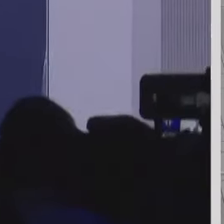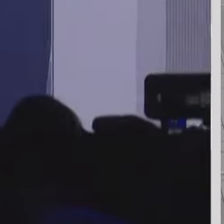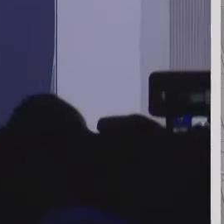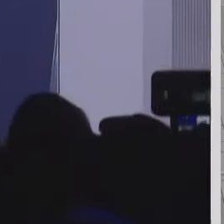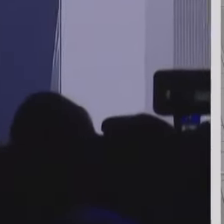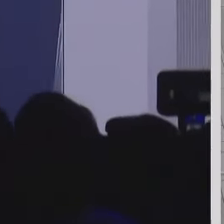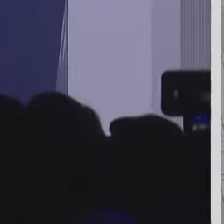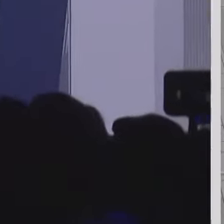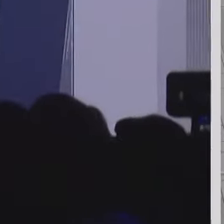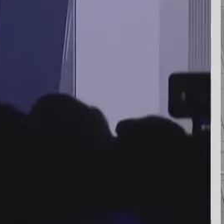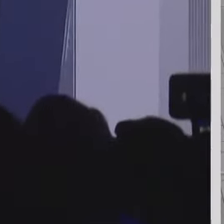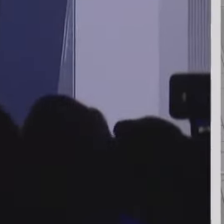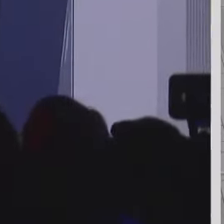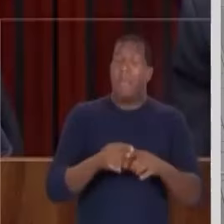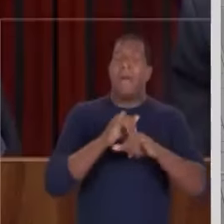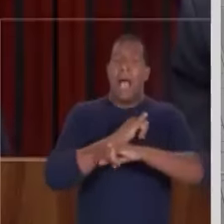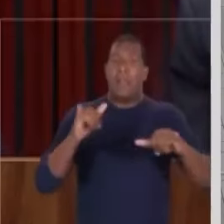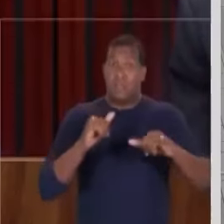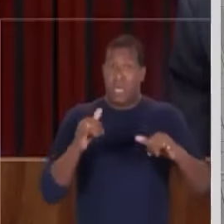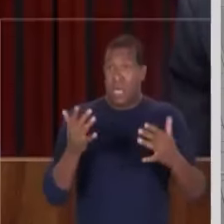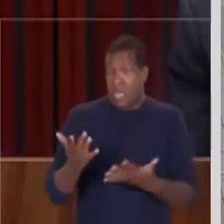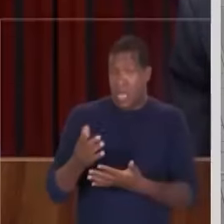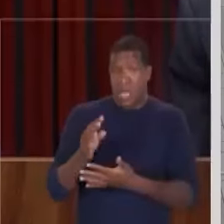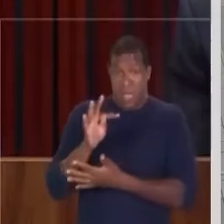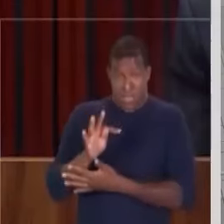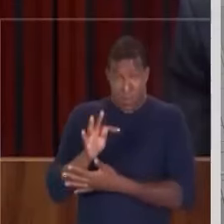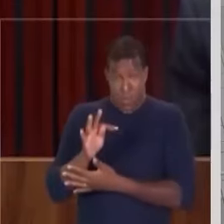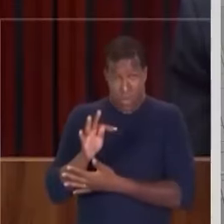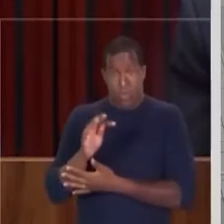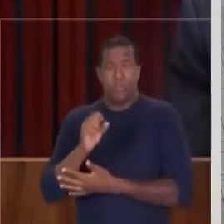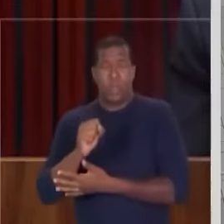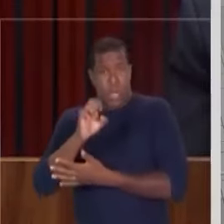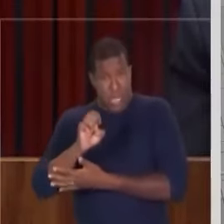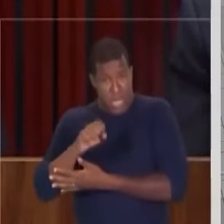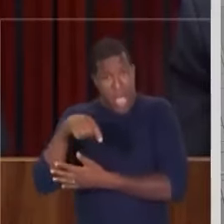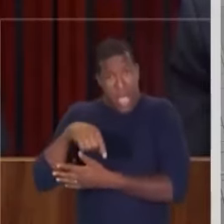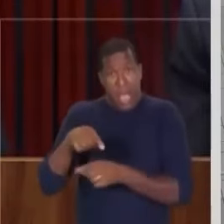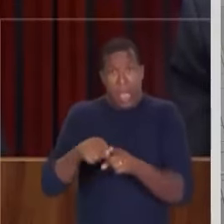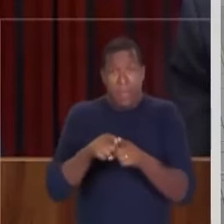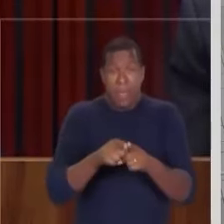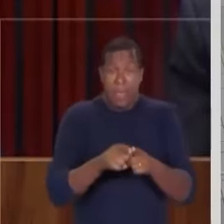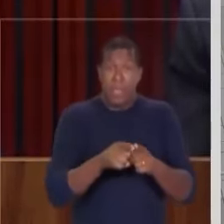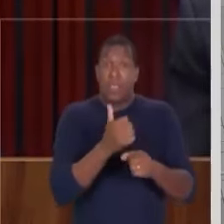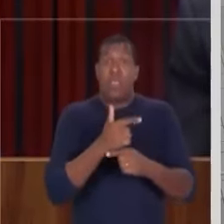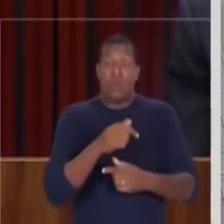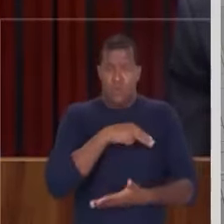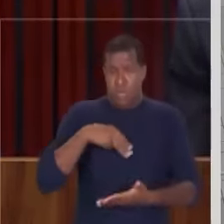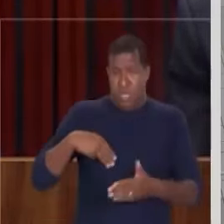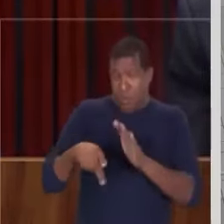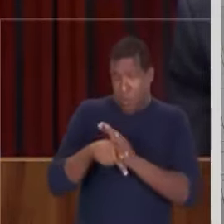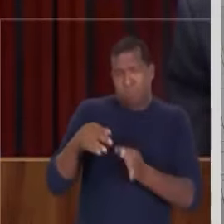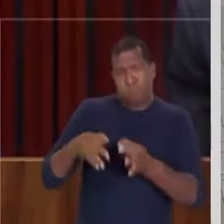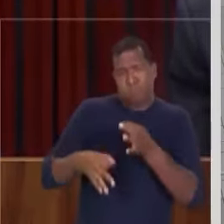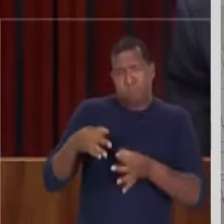A Câmara dos Deputados, que está dividida, faz muito bem aí. Vimos a notícia de que pensam em convocar o Elon